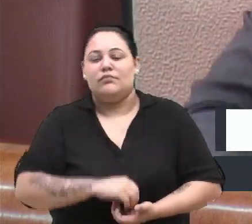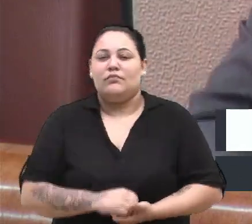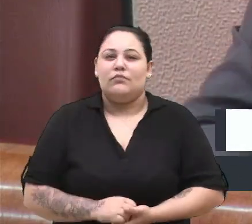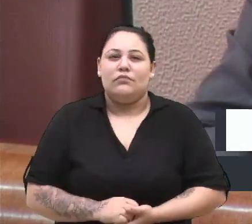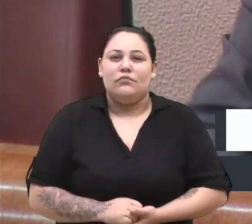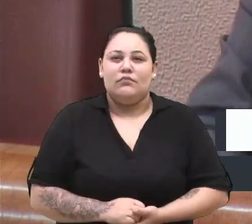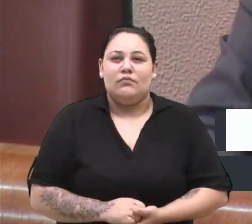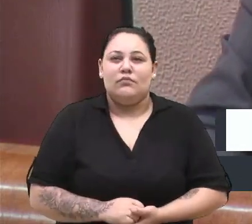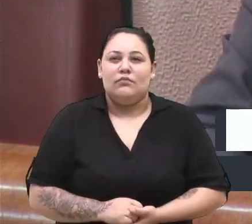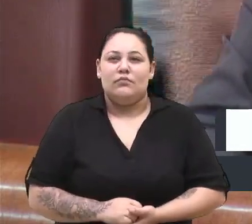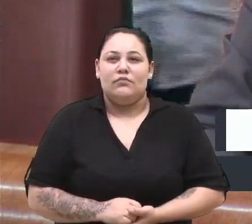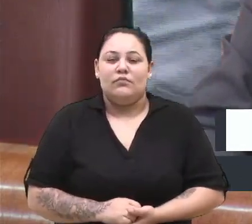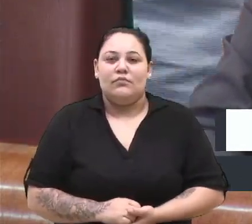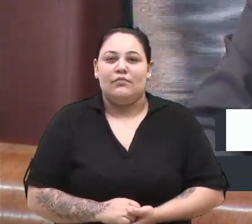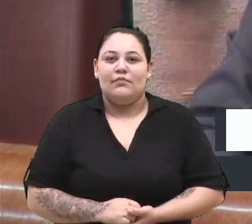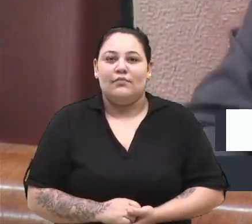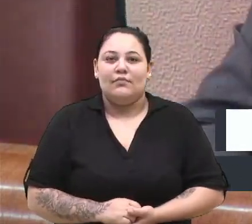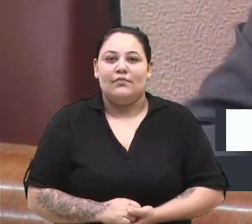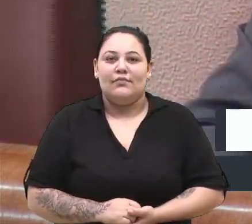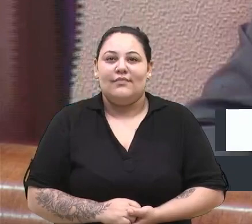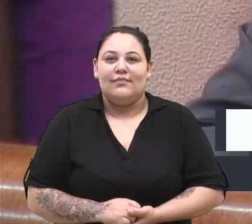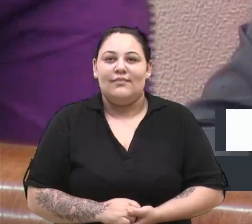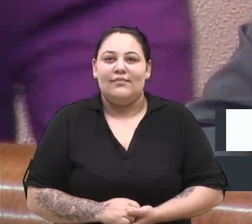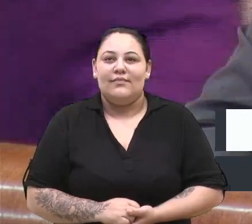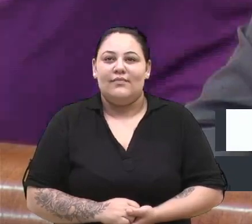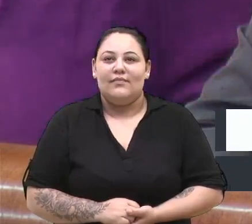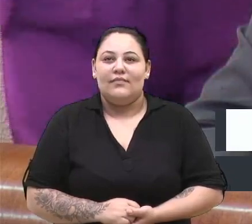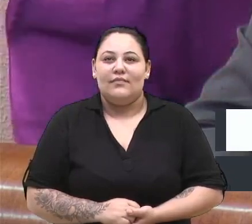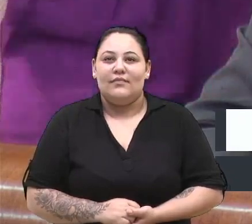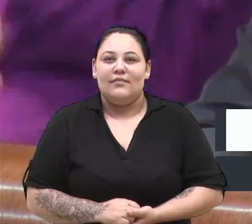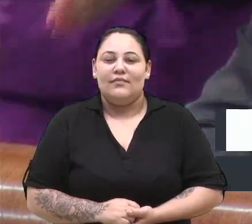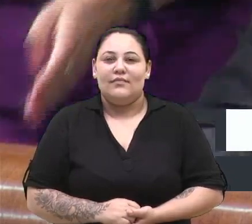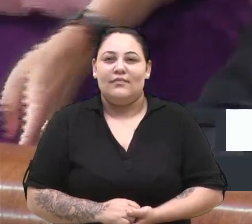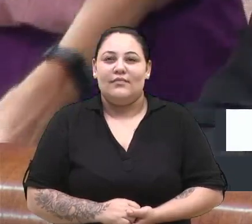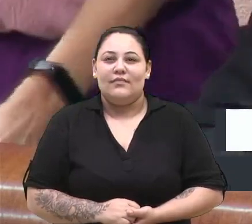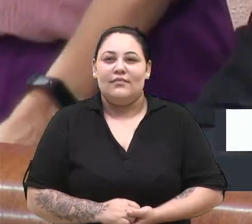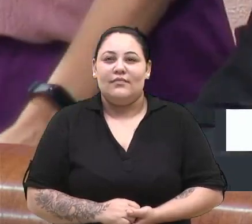vota cadori voto sim senhor